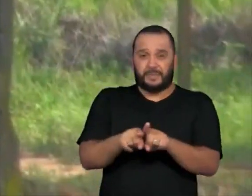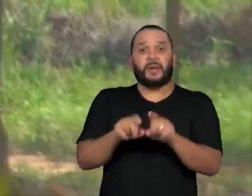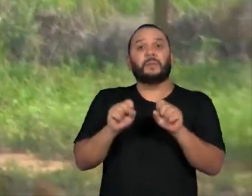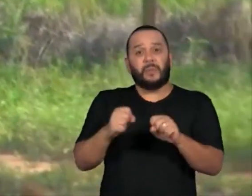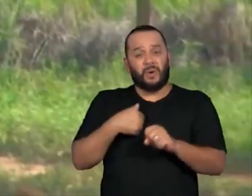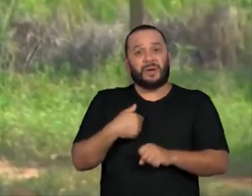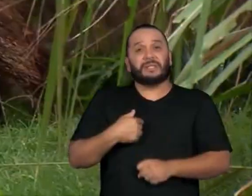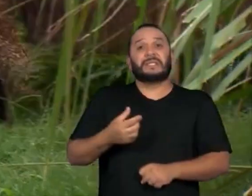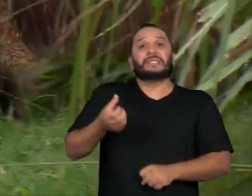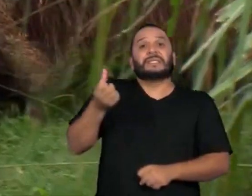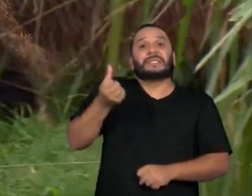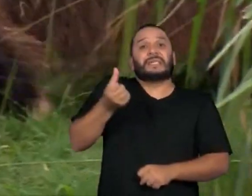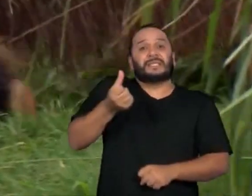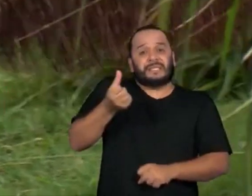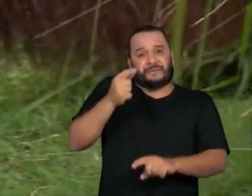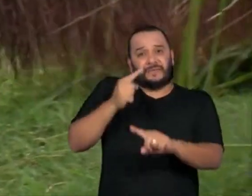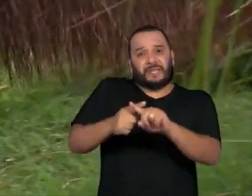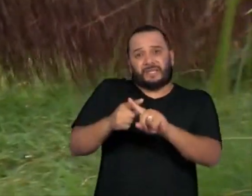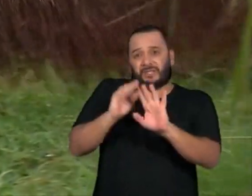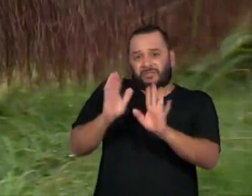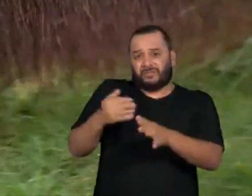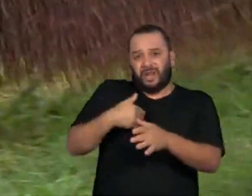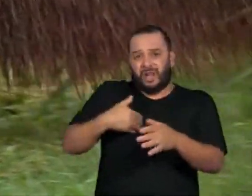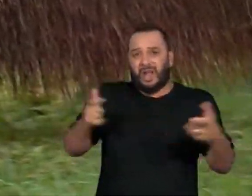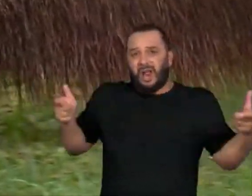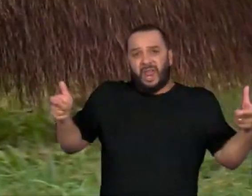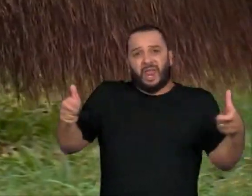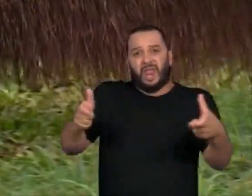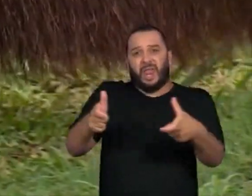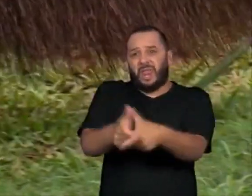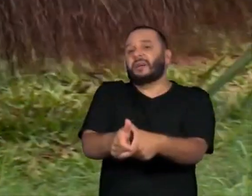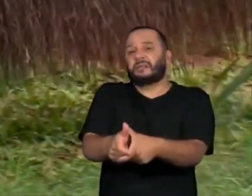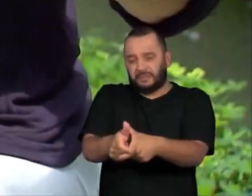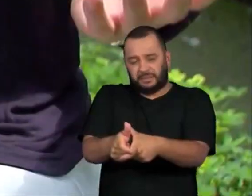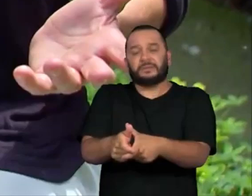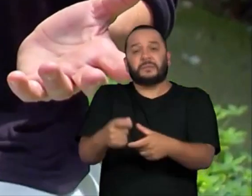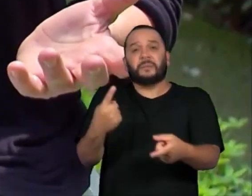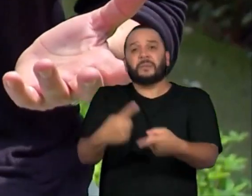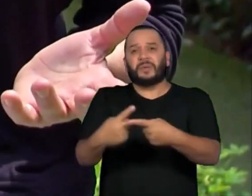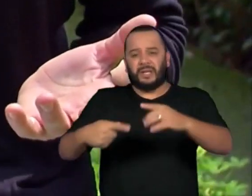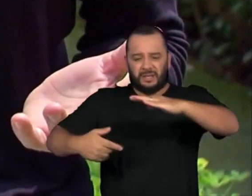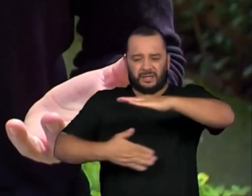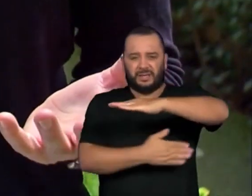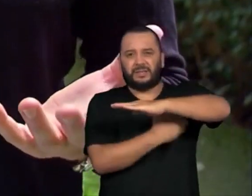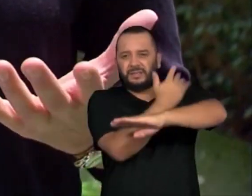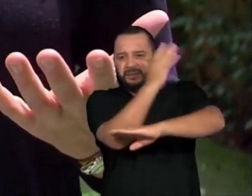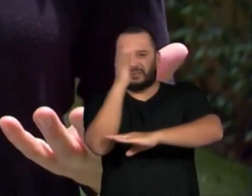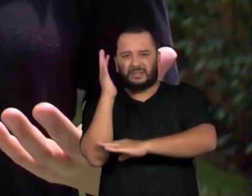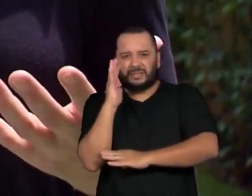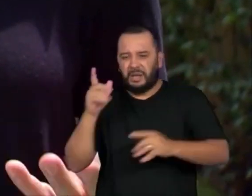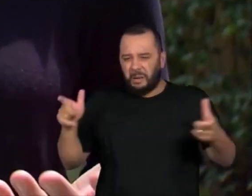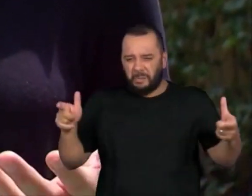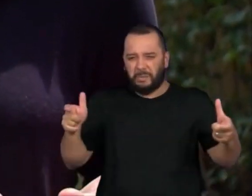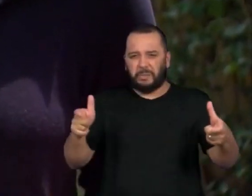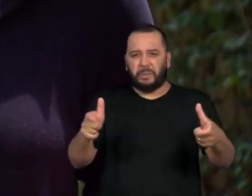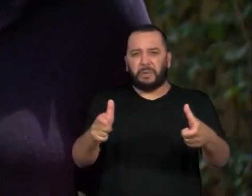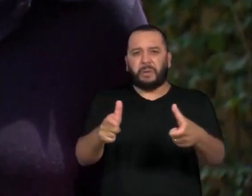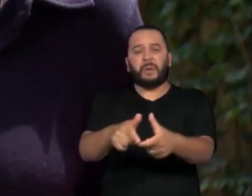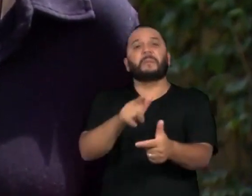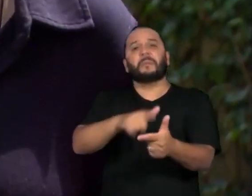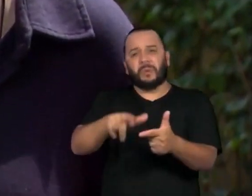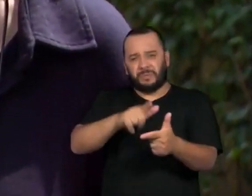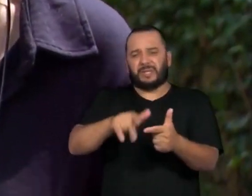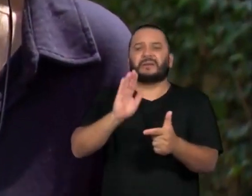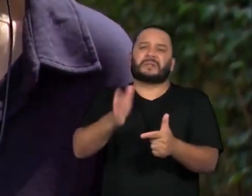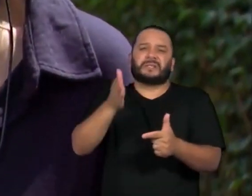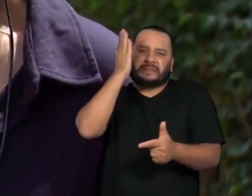em massa. Uma crise da biodiversidade anunciada, segundo Maria Cecília Veide Brito, diretora